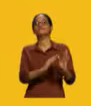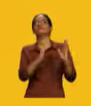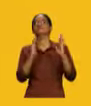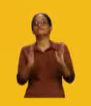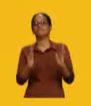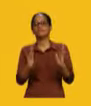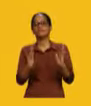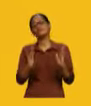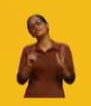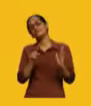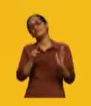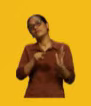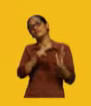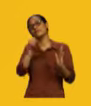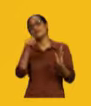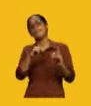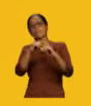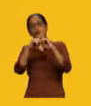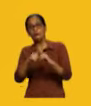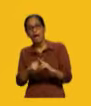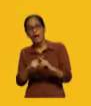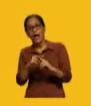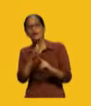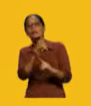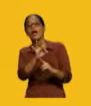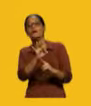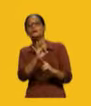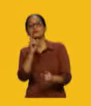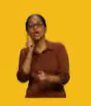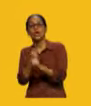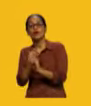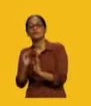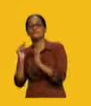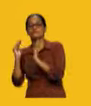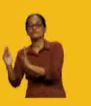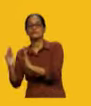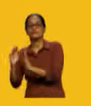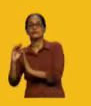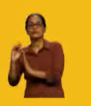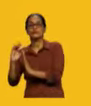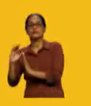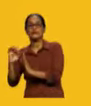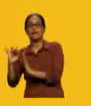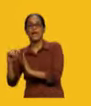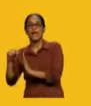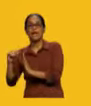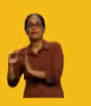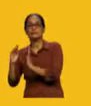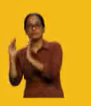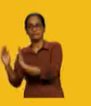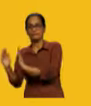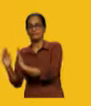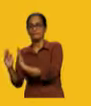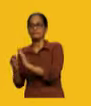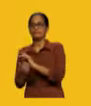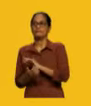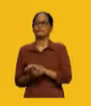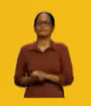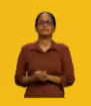a dezena, se eu multiplicar por 10, eu acho a centena. Então, a minha segunda classe, eu tenho um nome